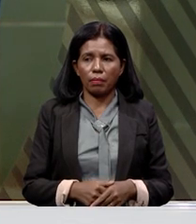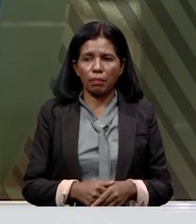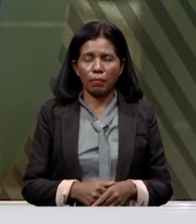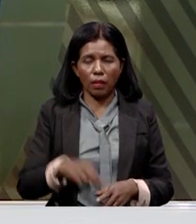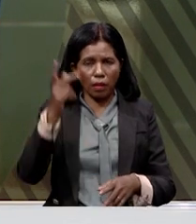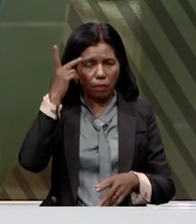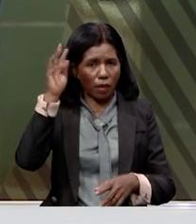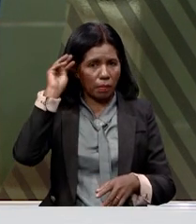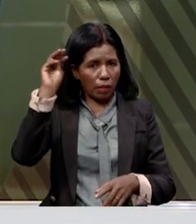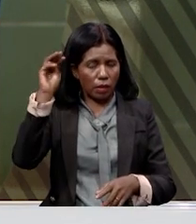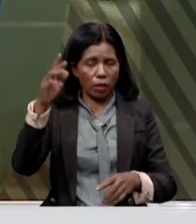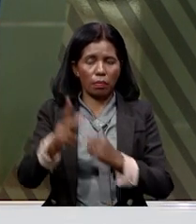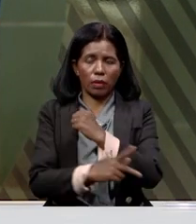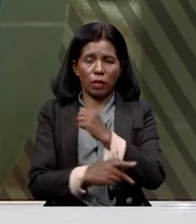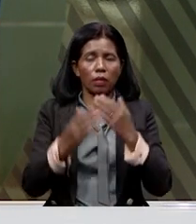Prim minist